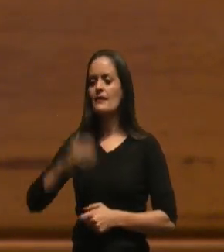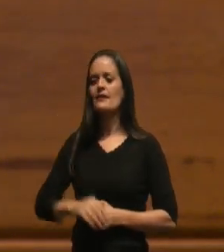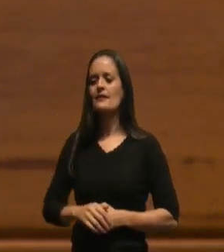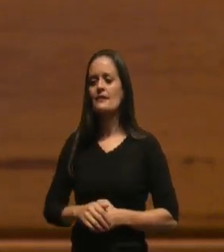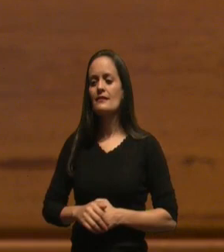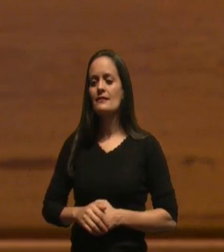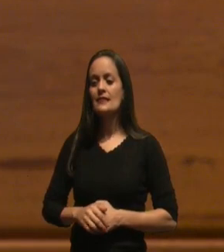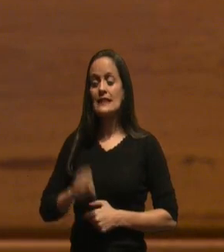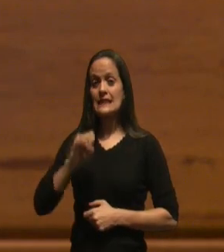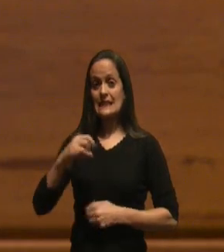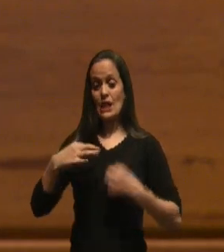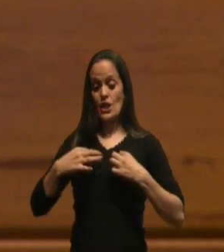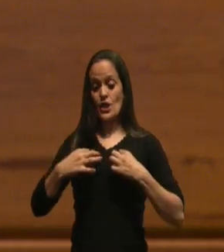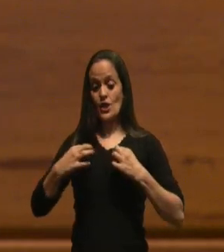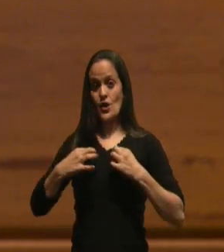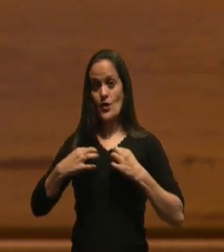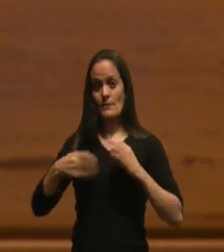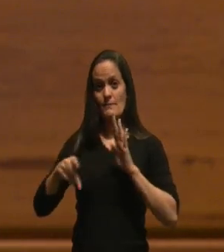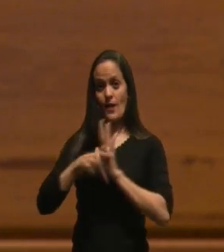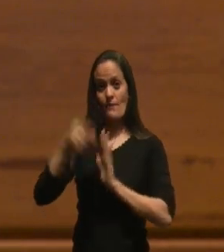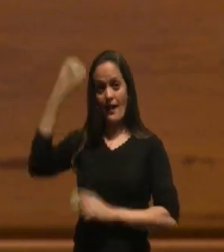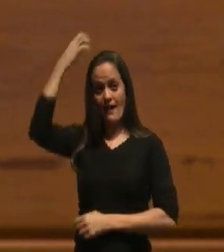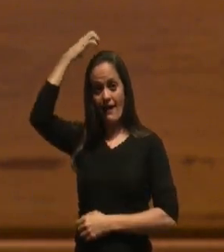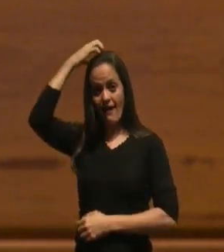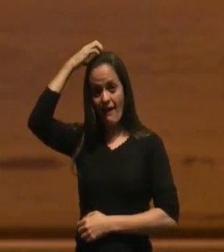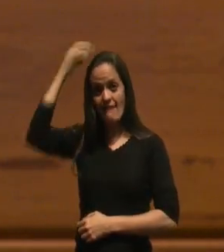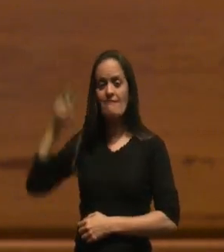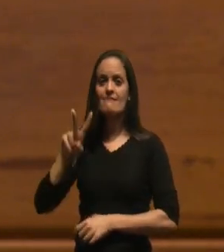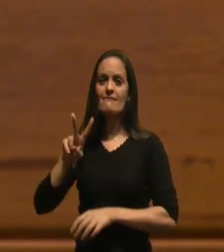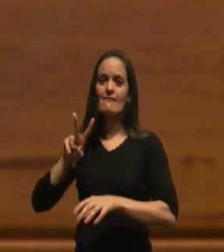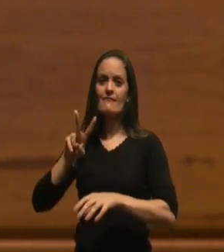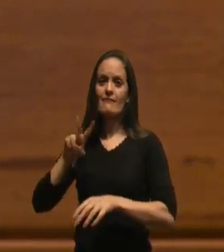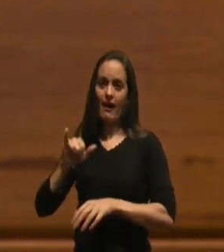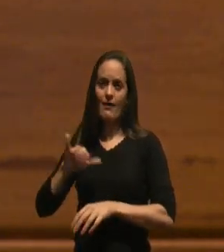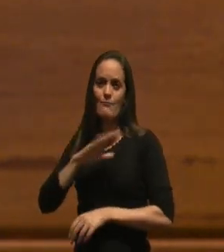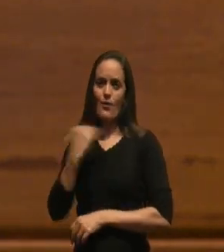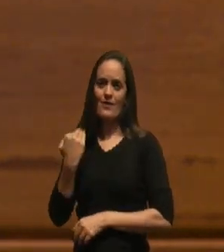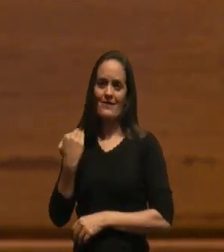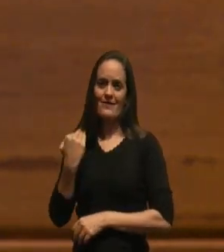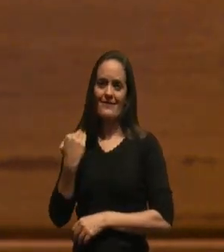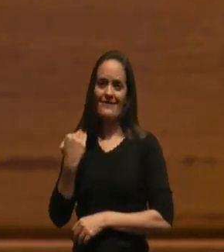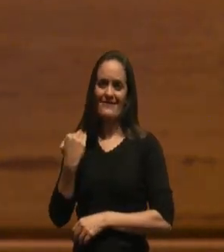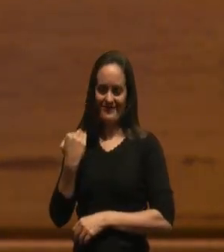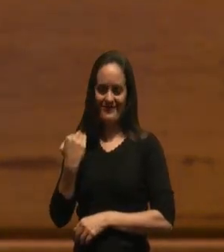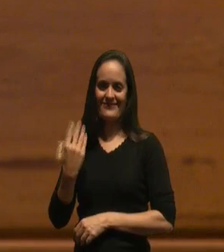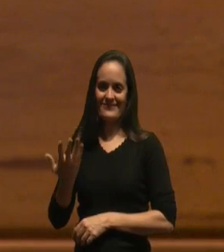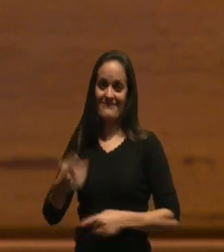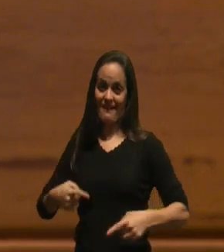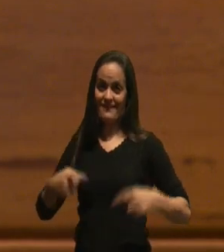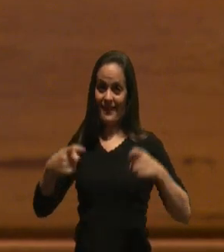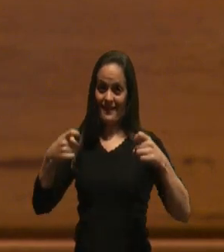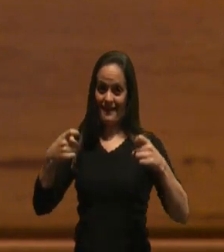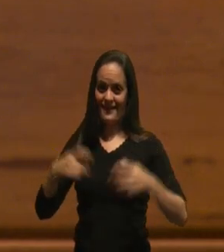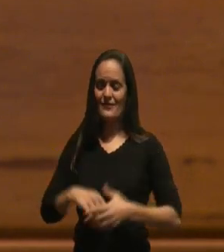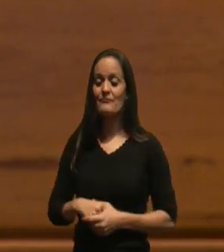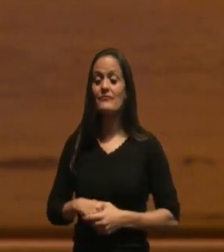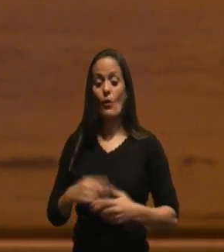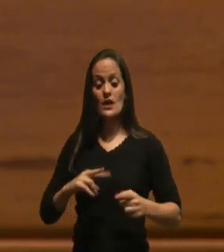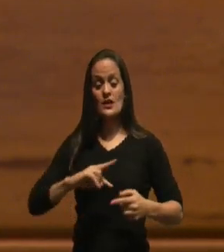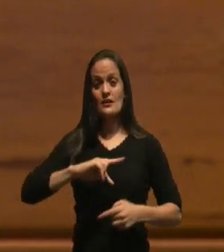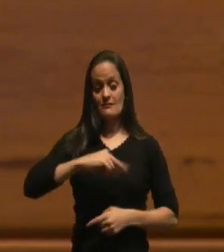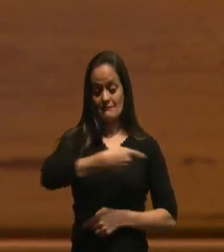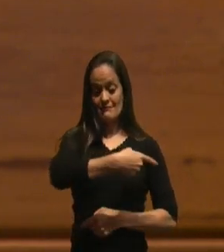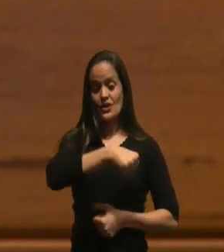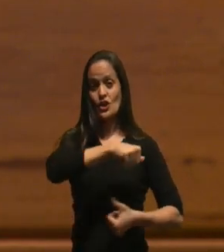dirigiria especificamente ao rei, queria tirar a vida do rei de Israel. E diz-nos a palavra de Deus que houve então